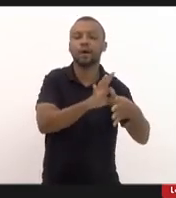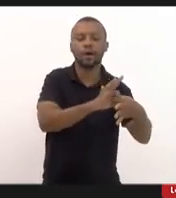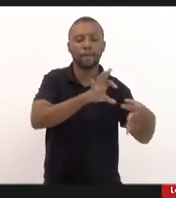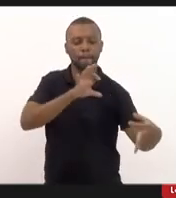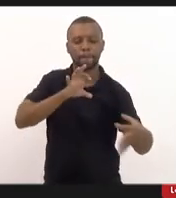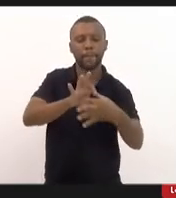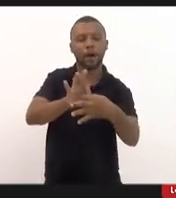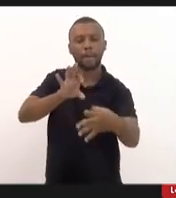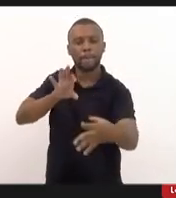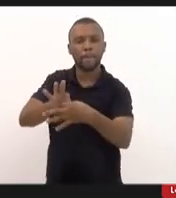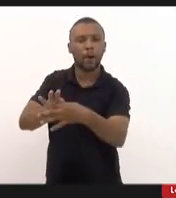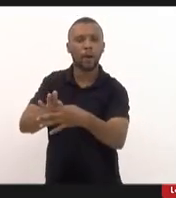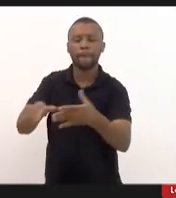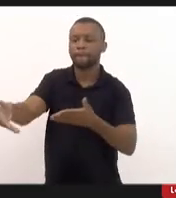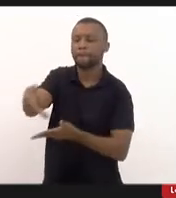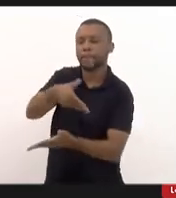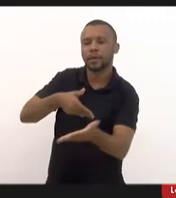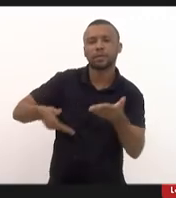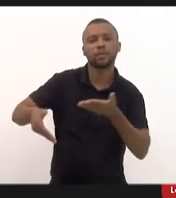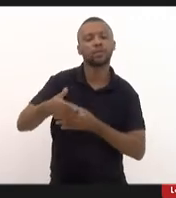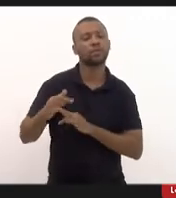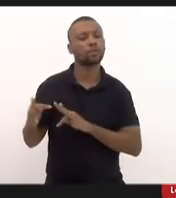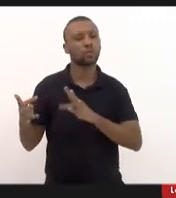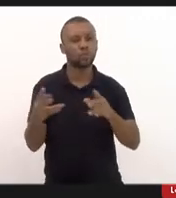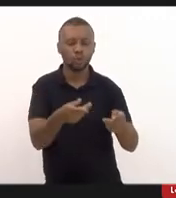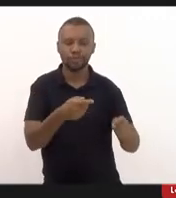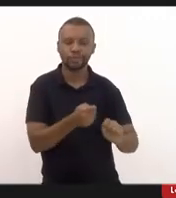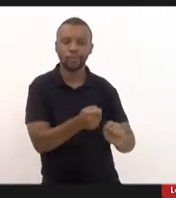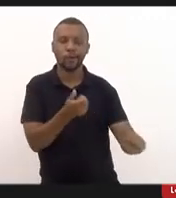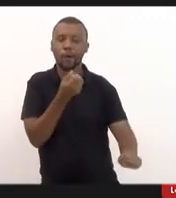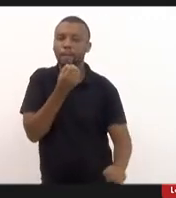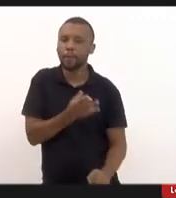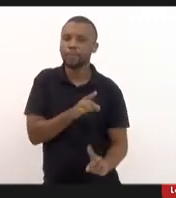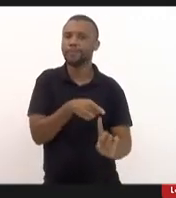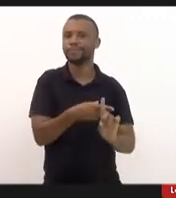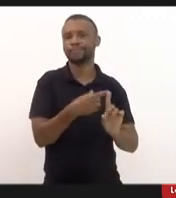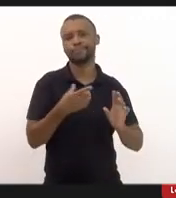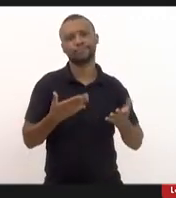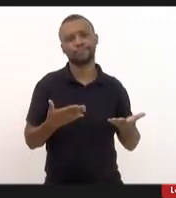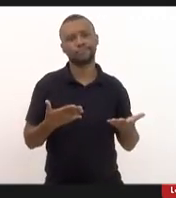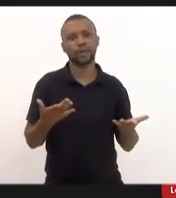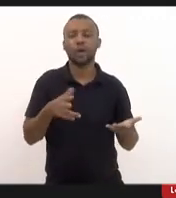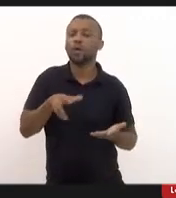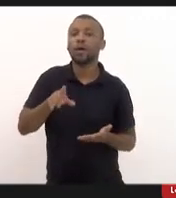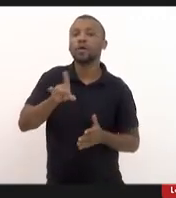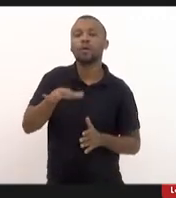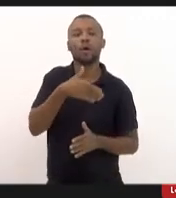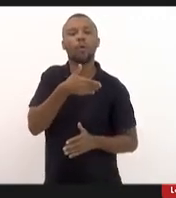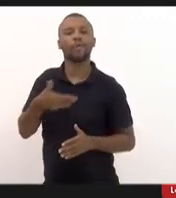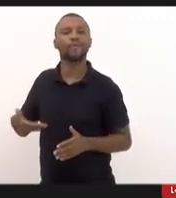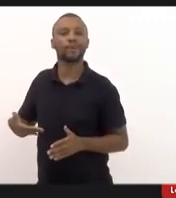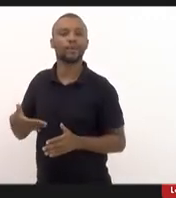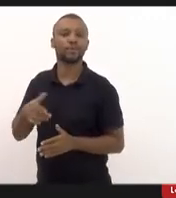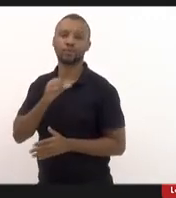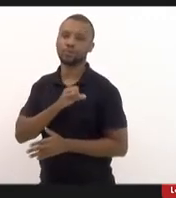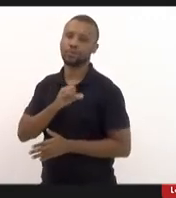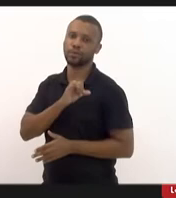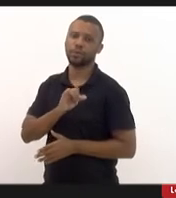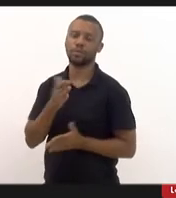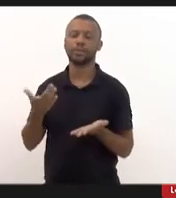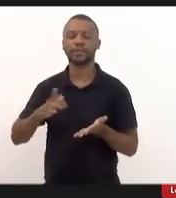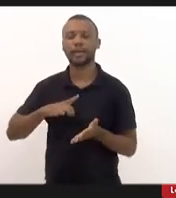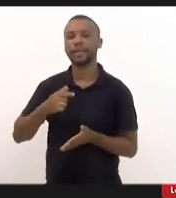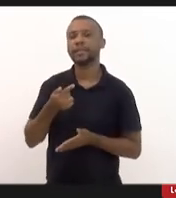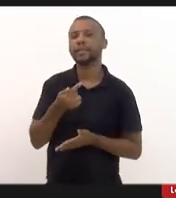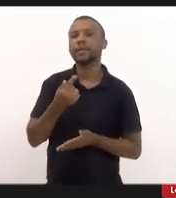participação de todos vai fazer com que todos ganhem, né? Então, hoje tem 71 quilômetros de estrada